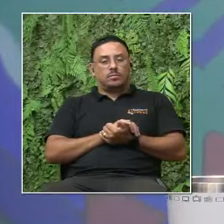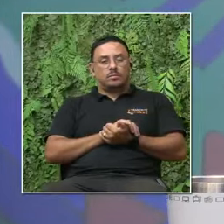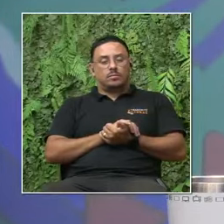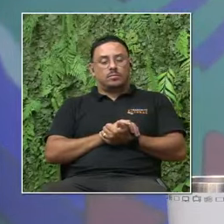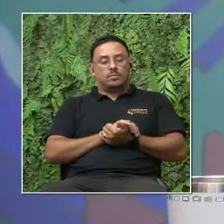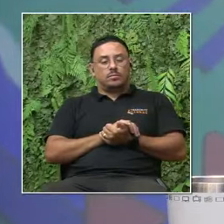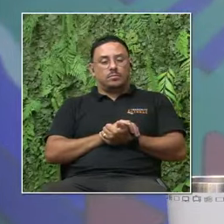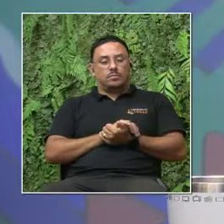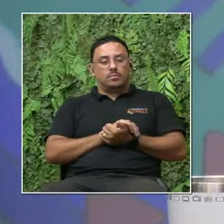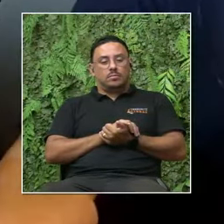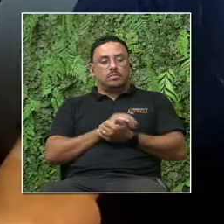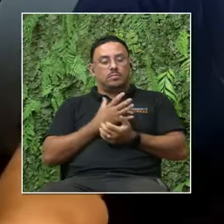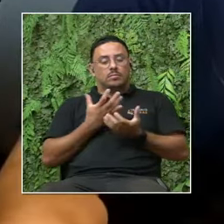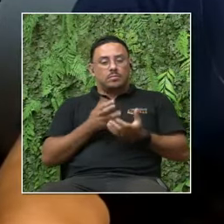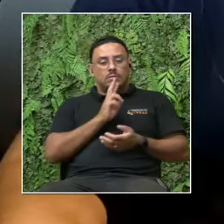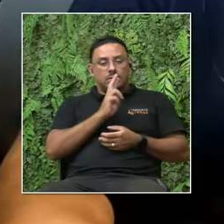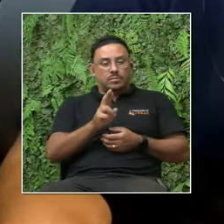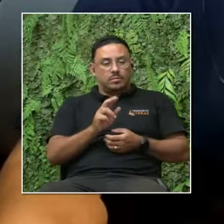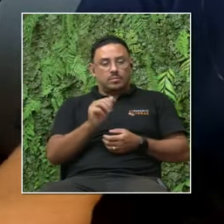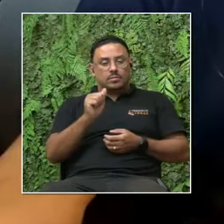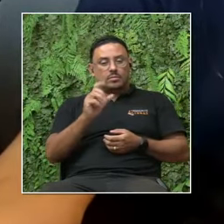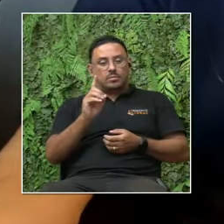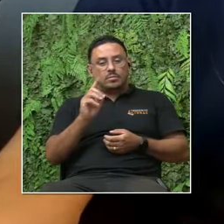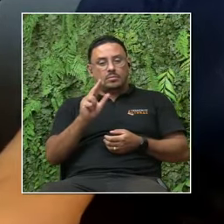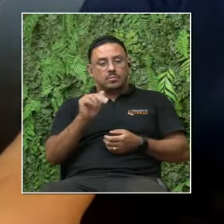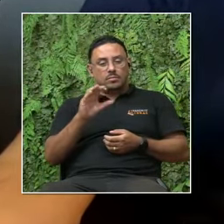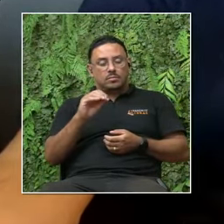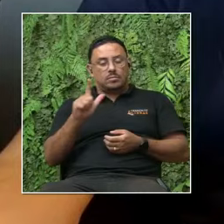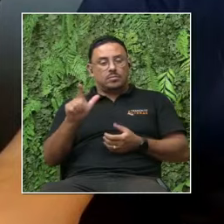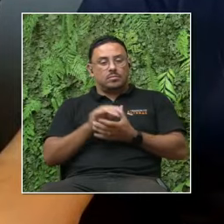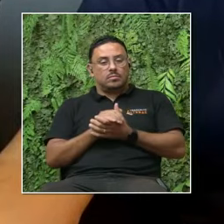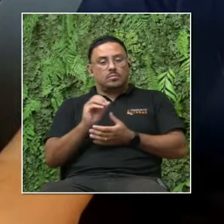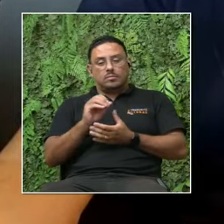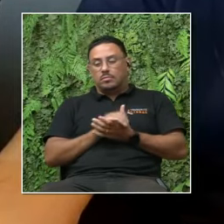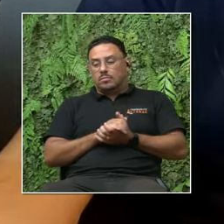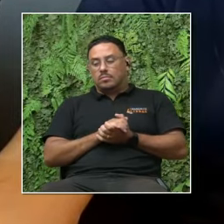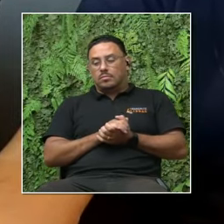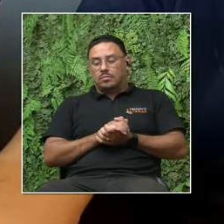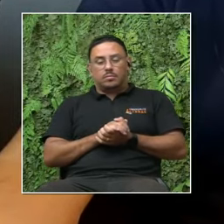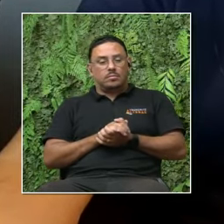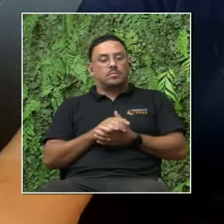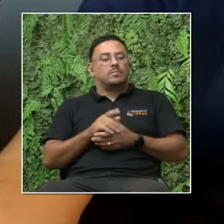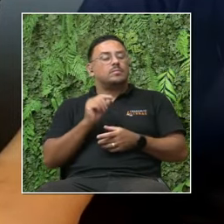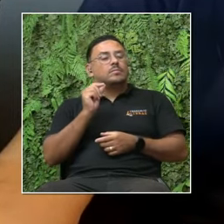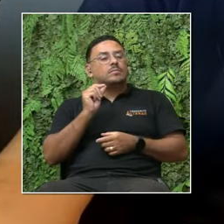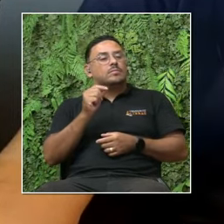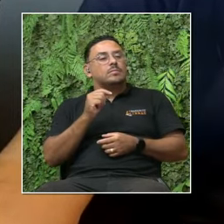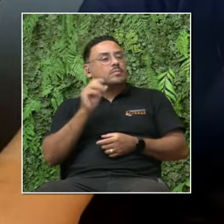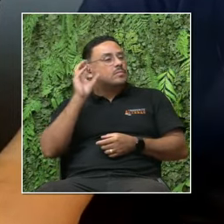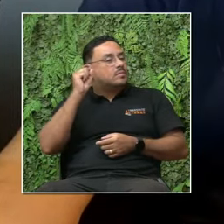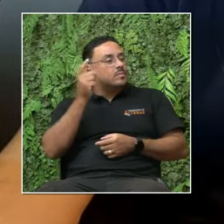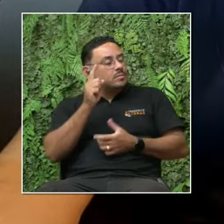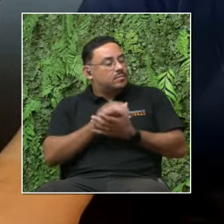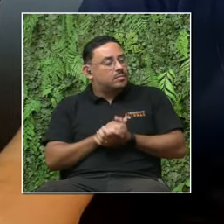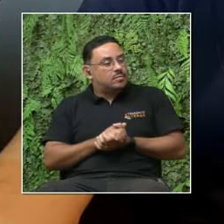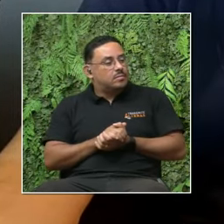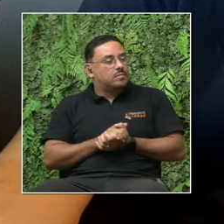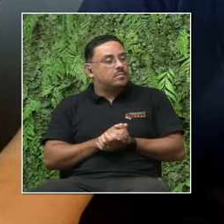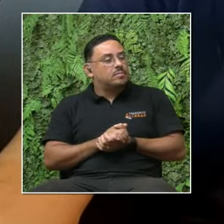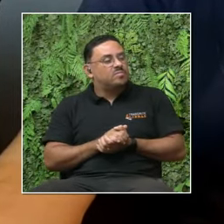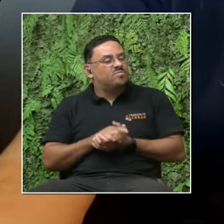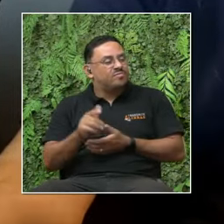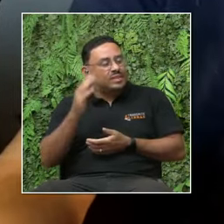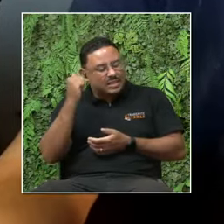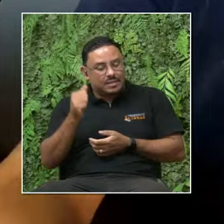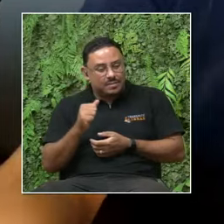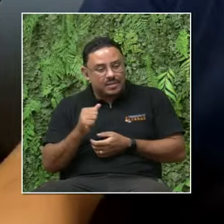Cruzeiro você quer responder e a o qu você não tá ouv não